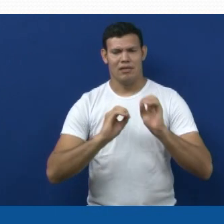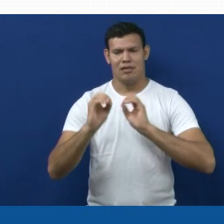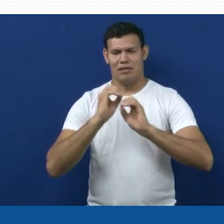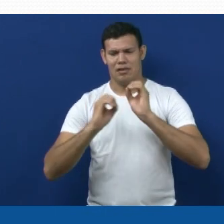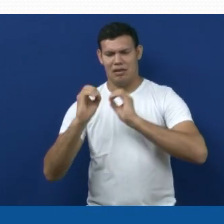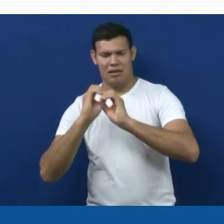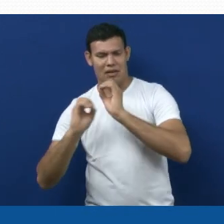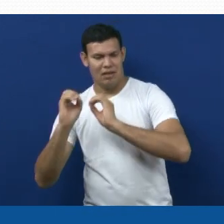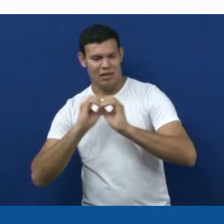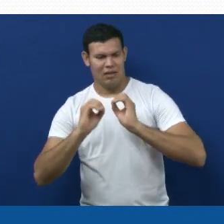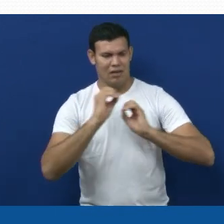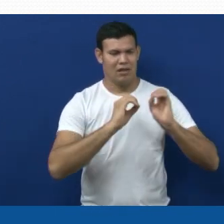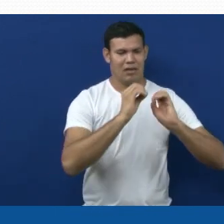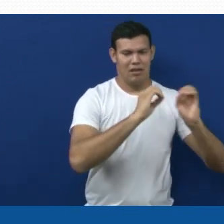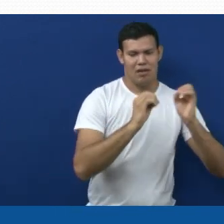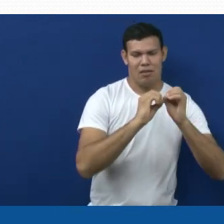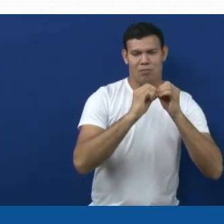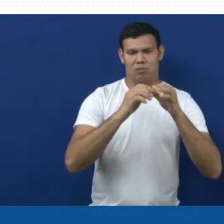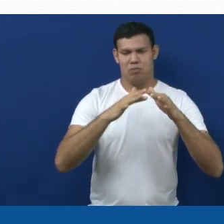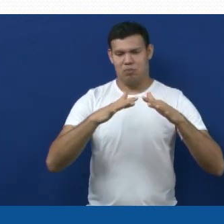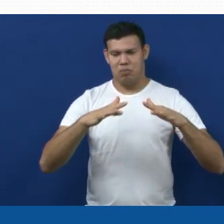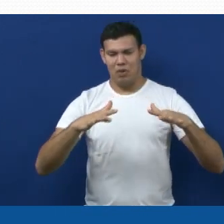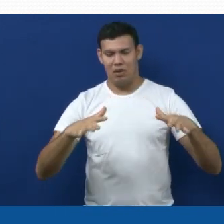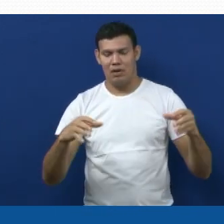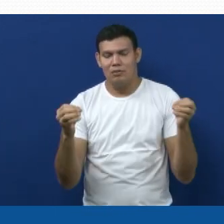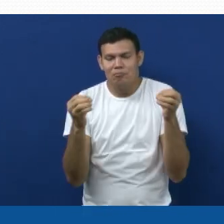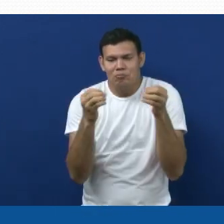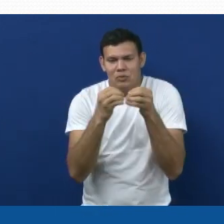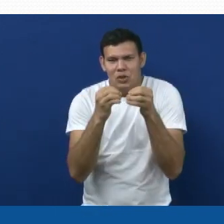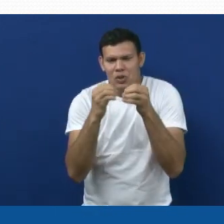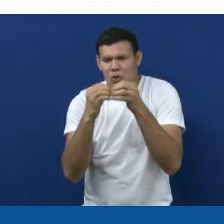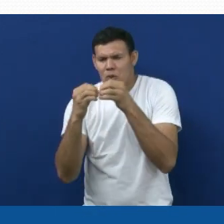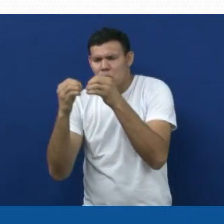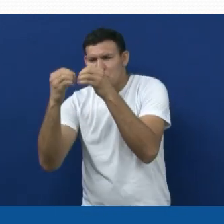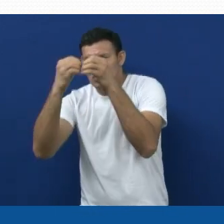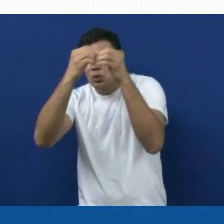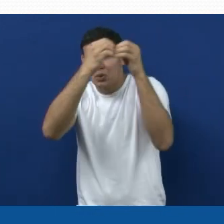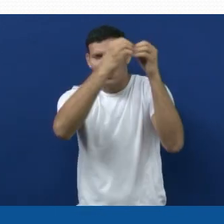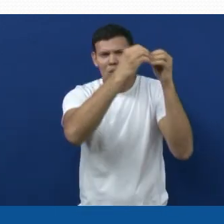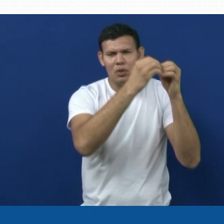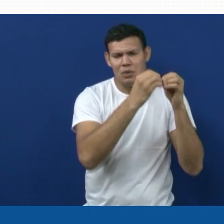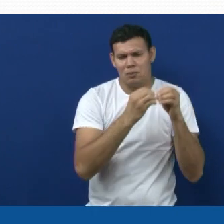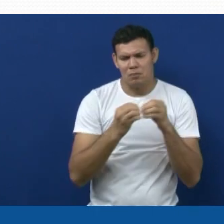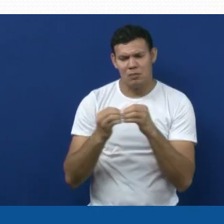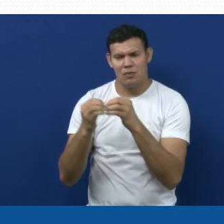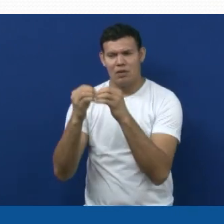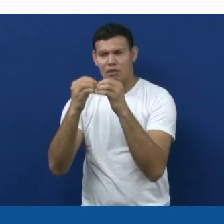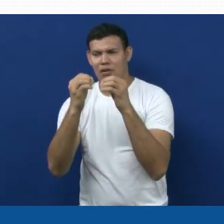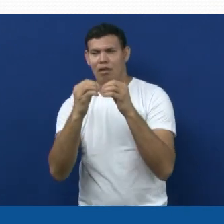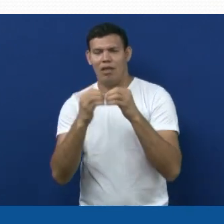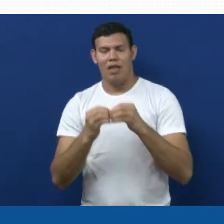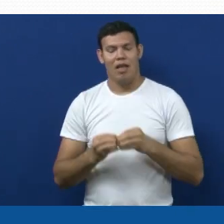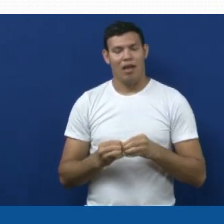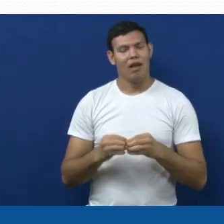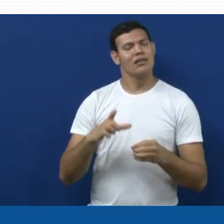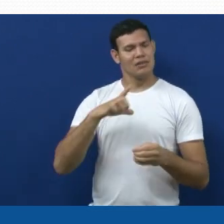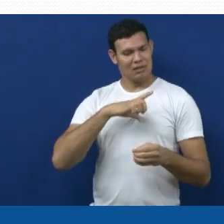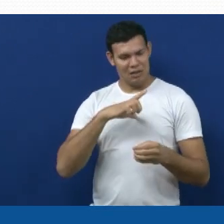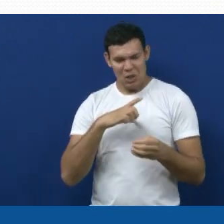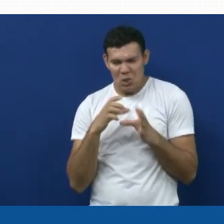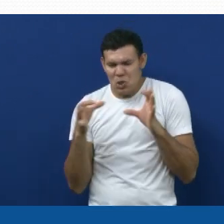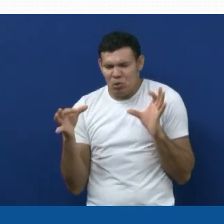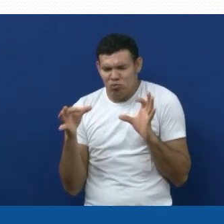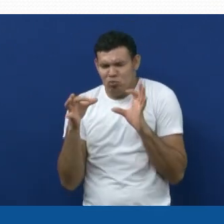estão organizadas. Quanto mais próxima, pensa comigo, quanto mais próxima as moléculas que compõem uma matéria